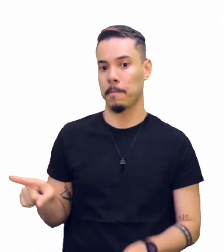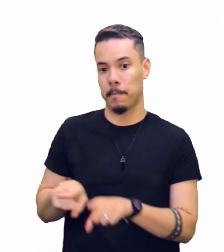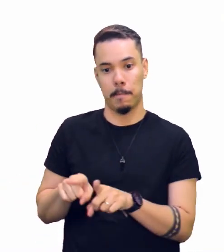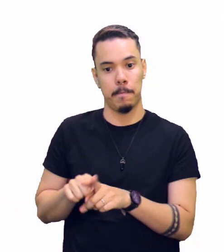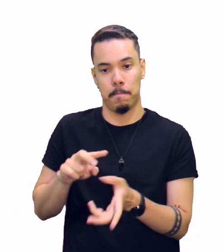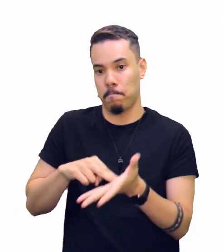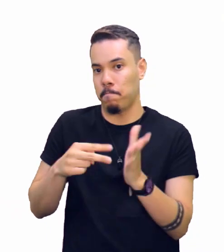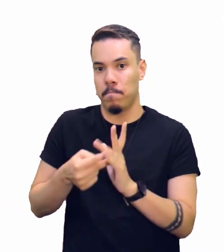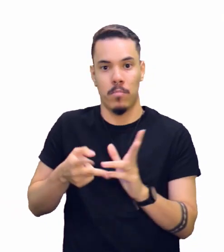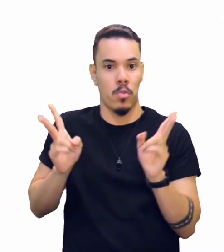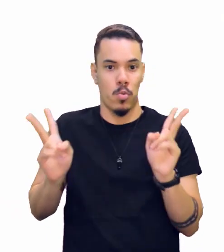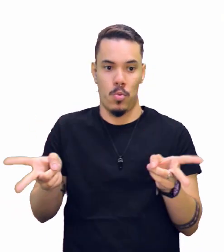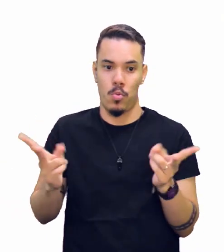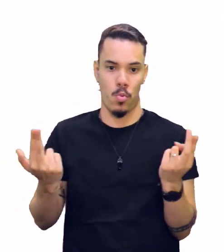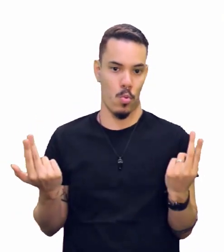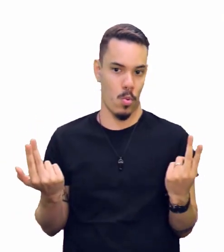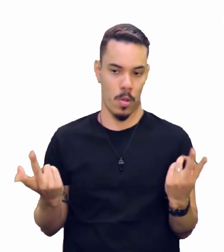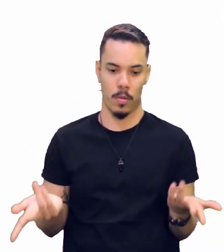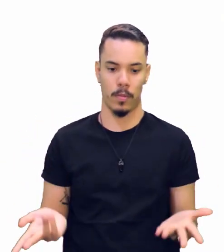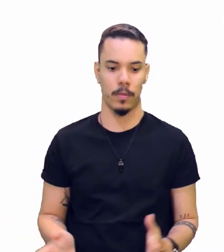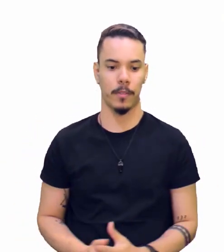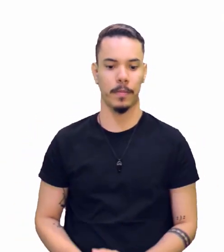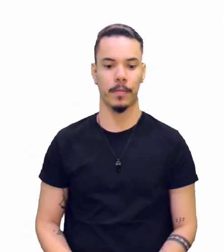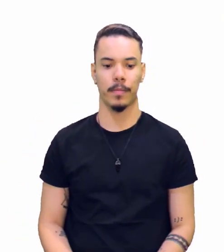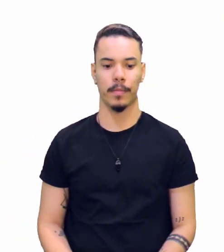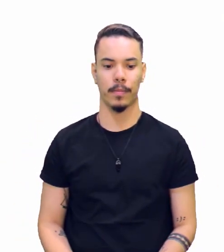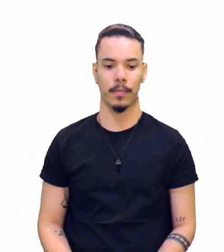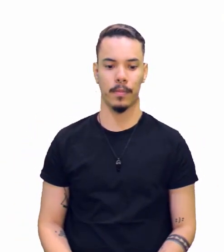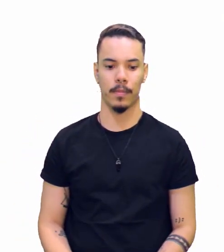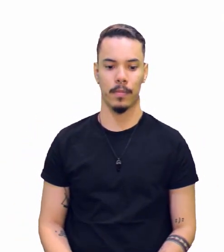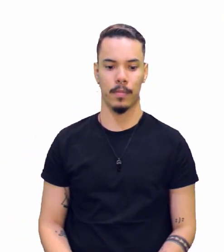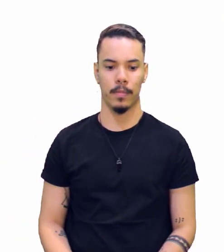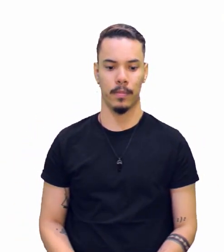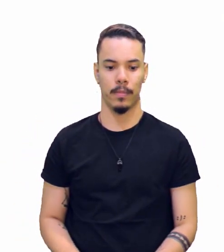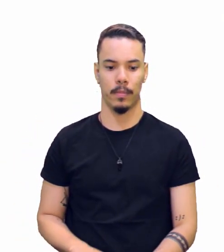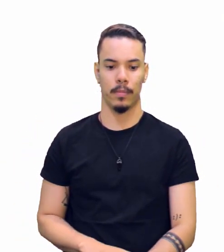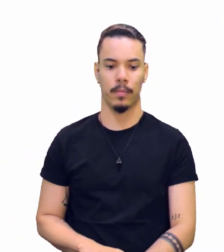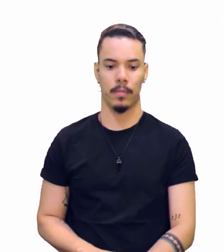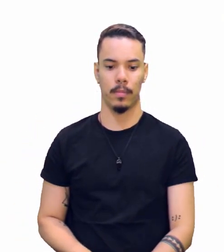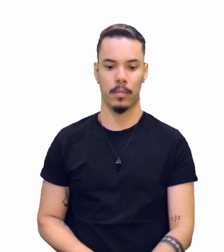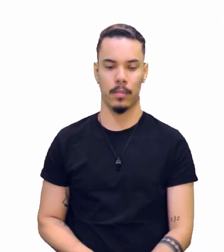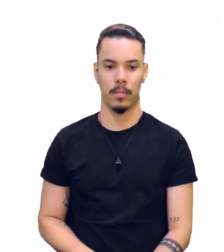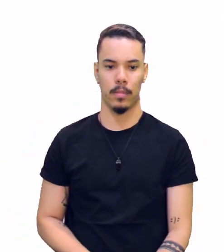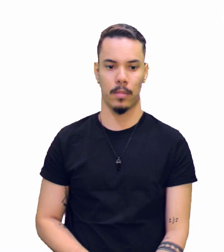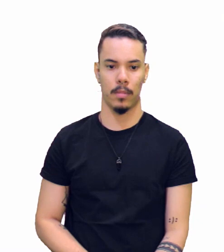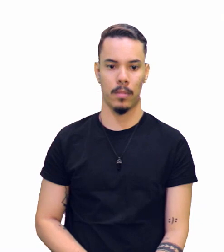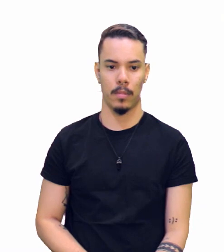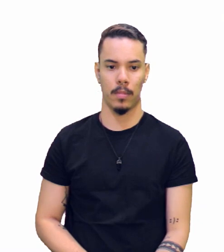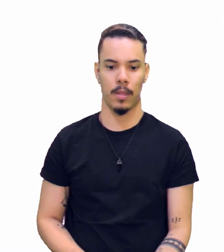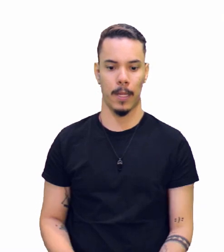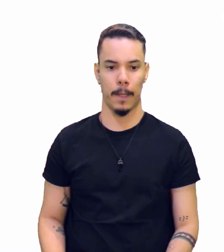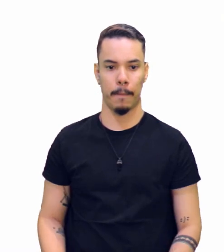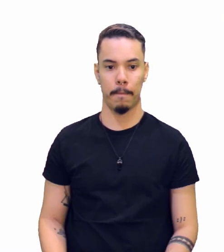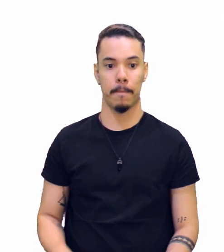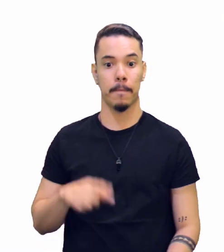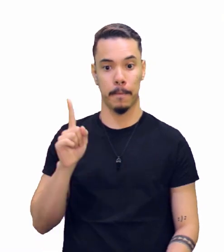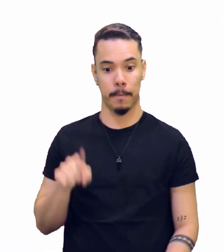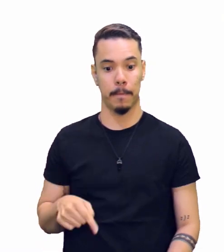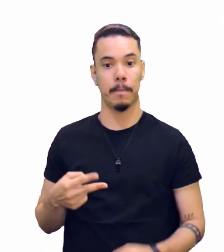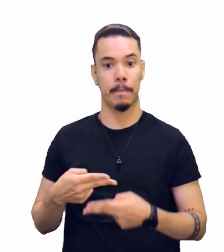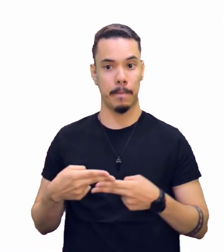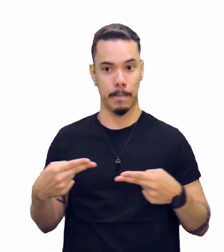é quando você tá ok com alguma coisa It's One of the things I really Enjoy doing é uma das